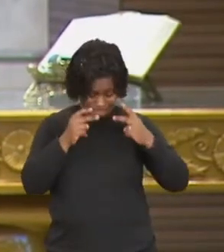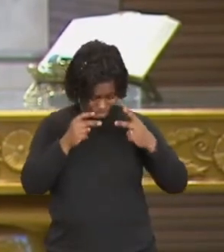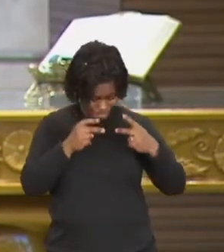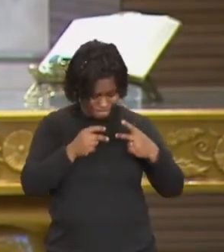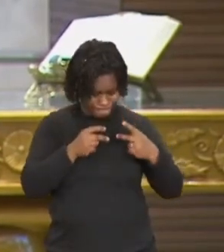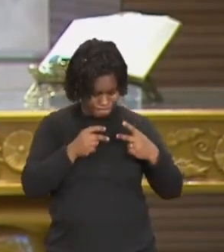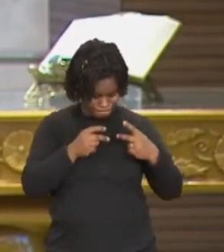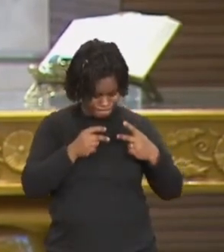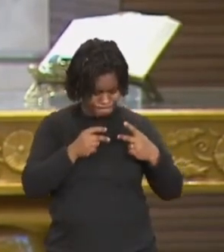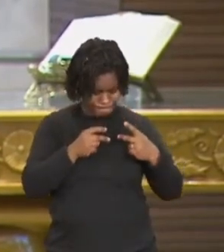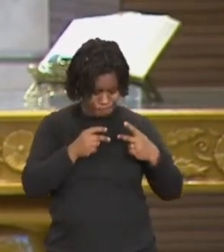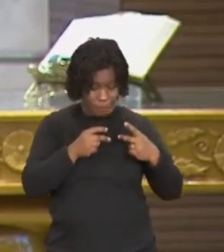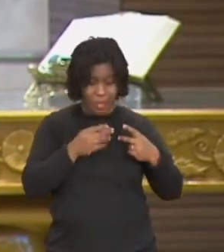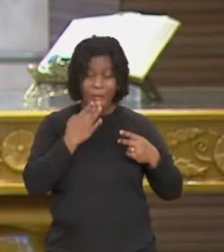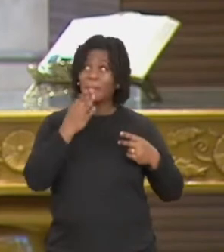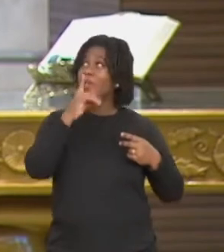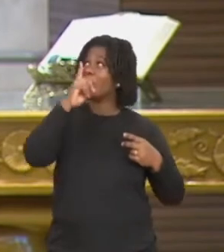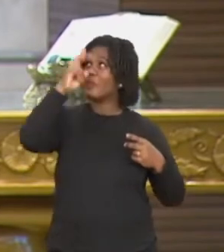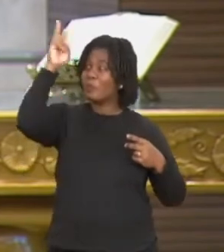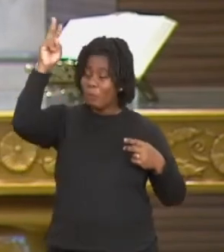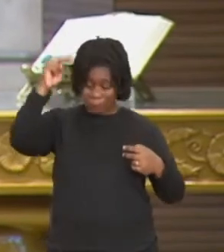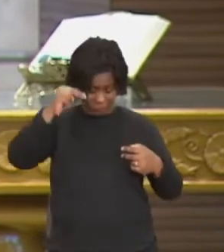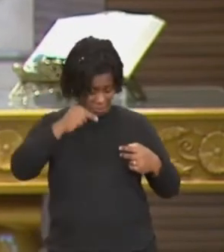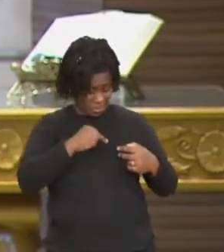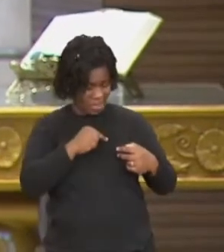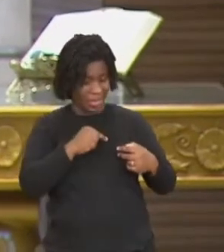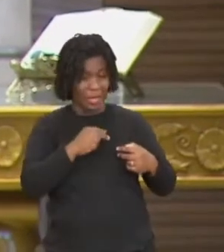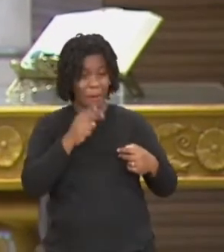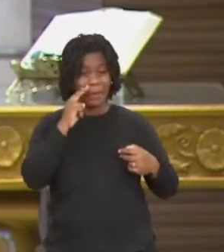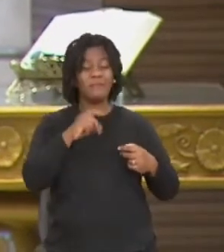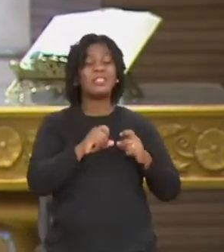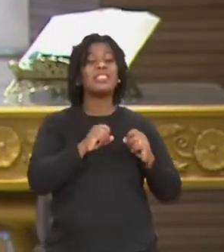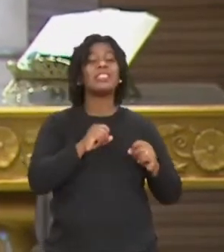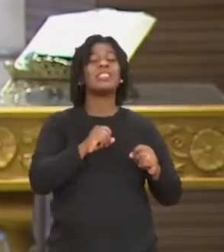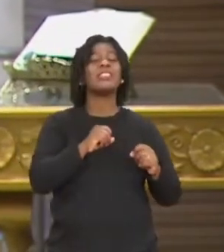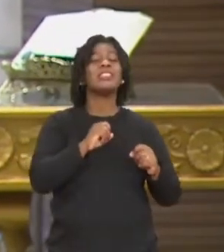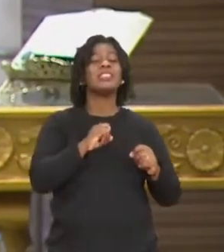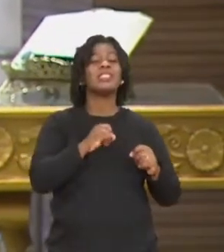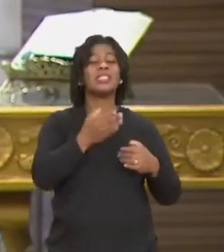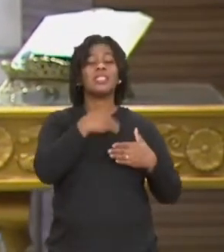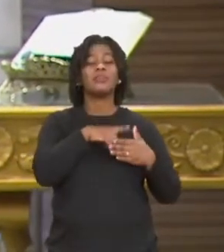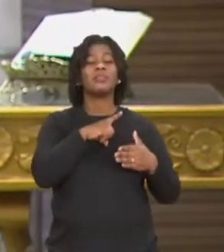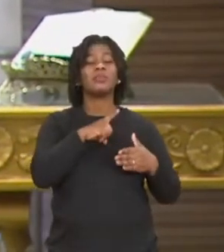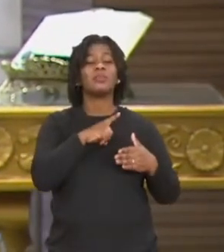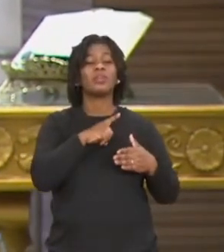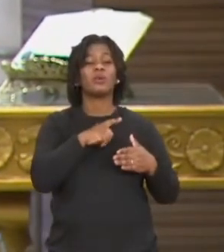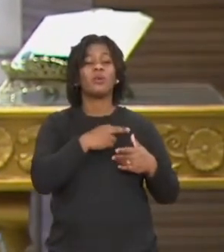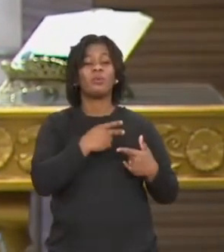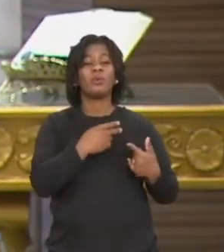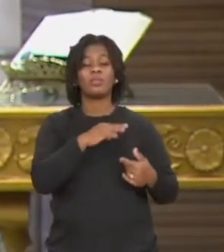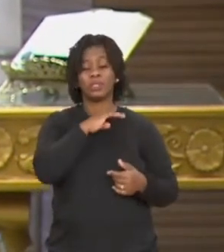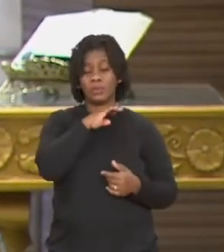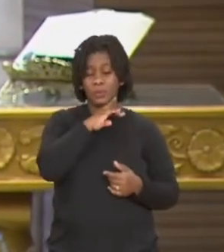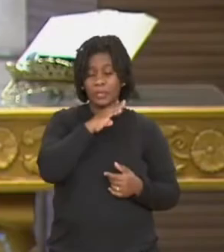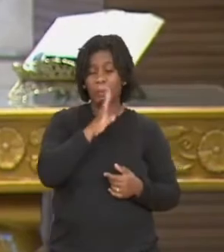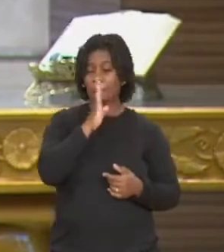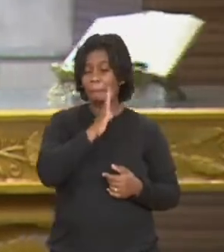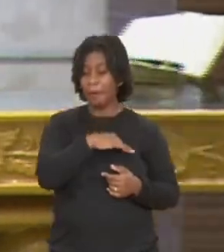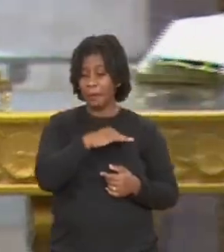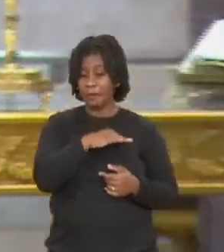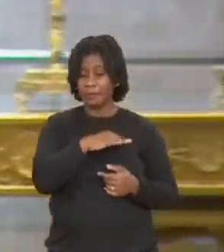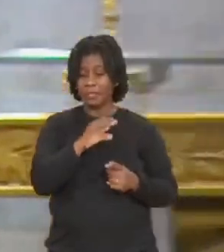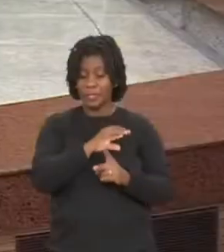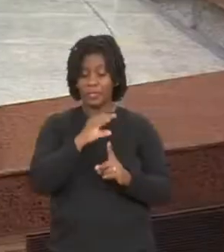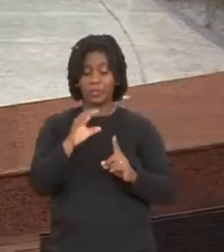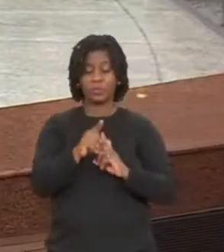E pedir também para Deus te avaliar, para ver se em você há algum caminho mau. Essa reunião é para